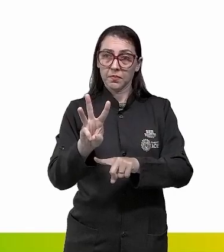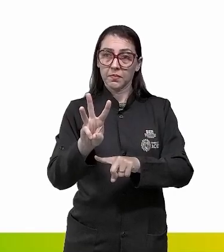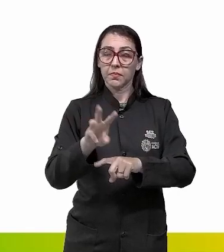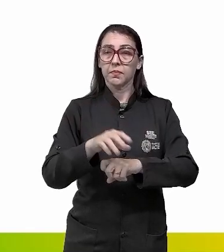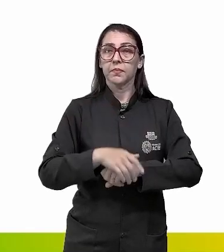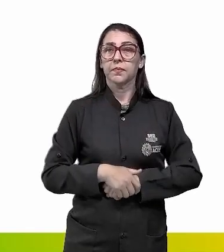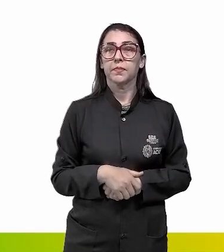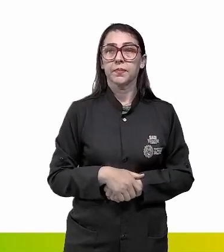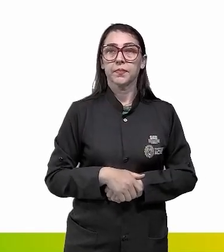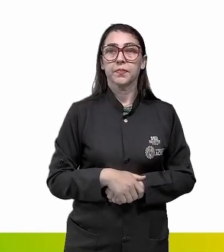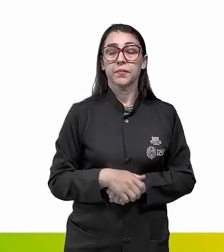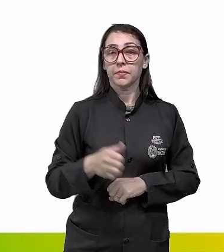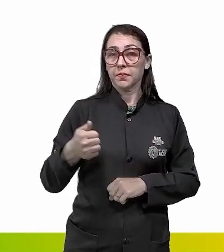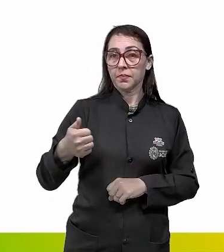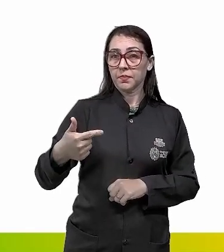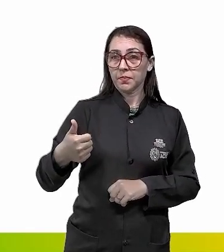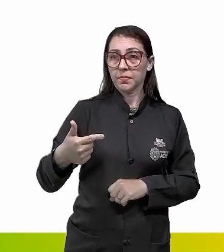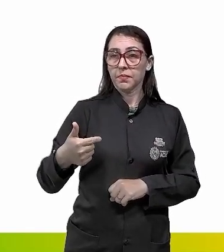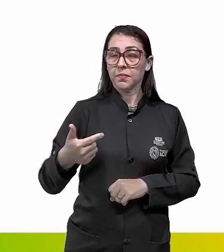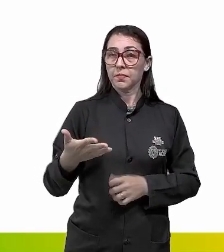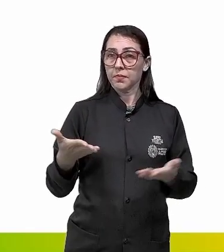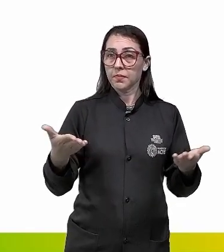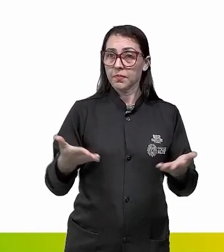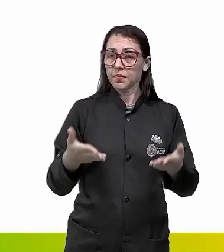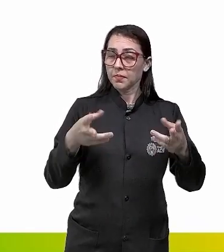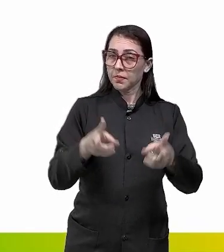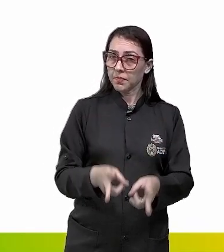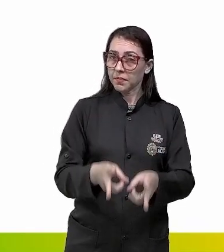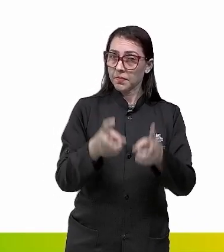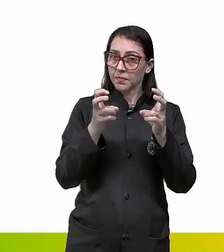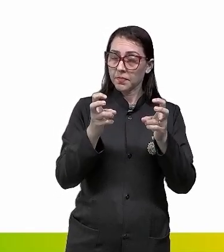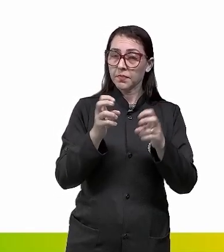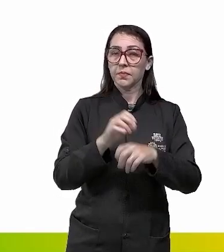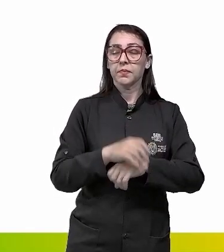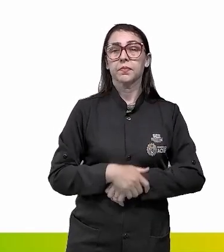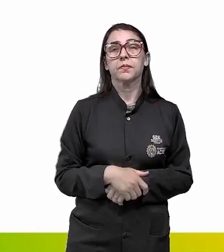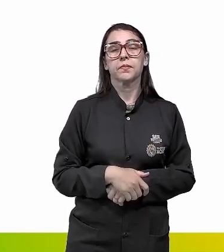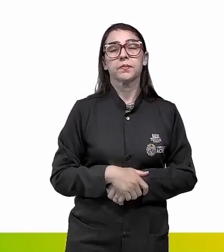12. Agora você observa o seguinte.